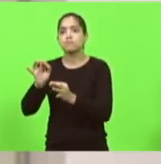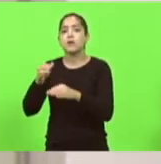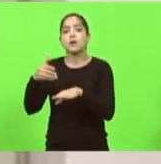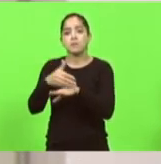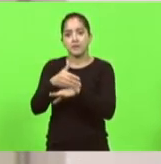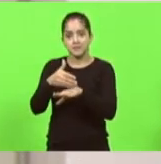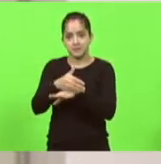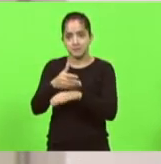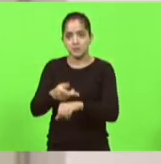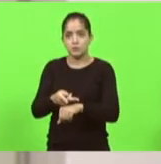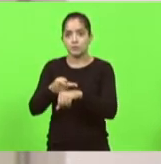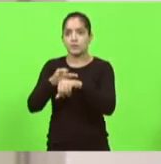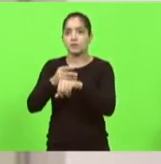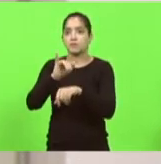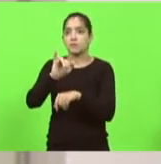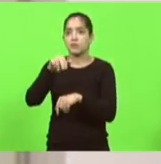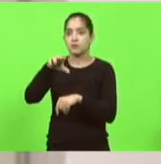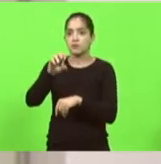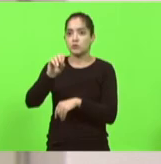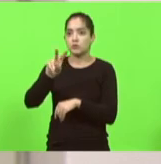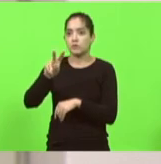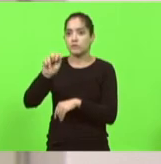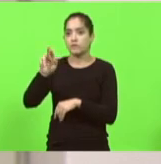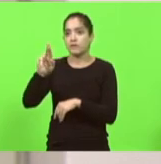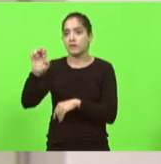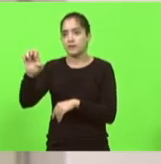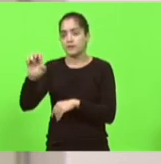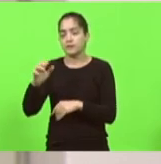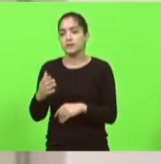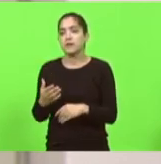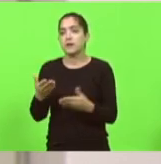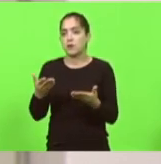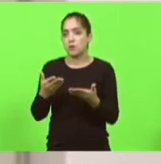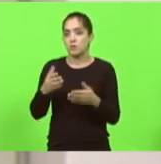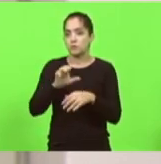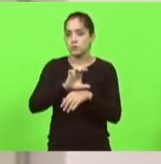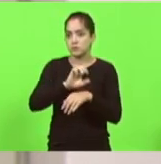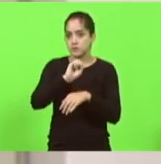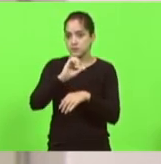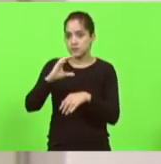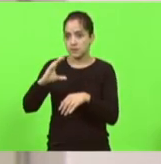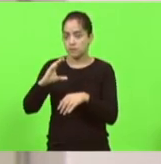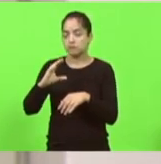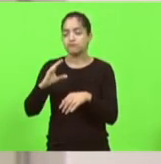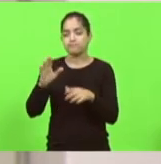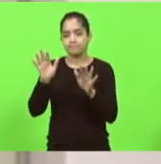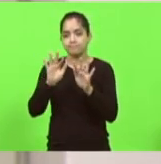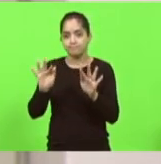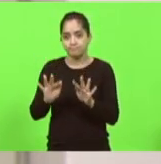Prêmio Novare. Santa Catarina ficou muito feliz,